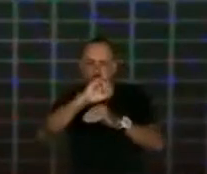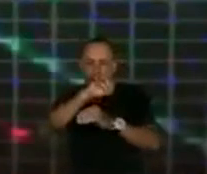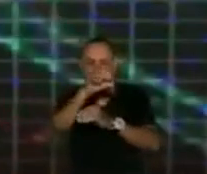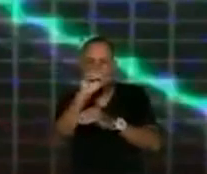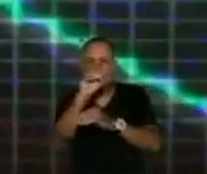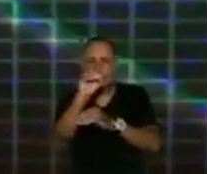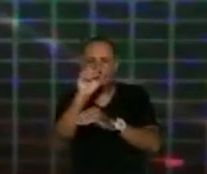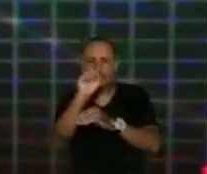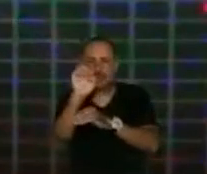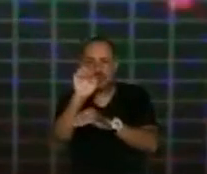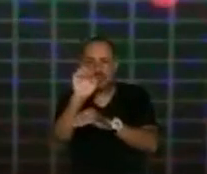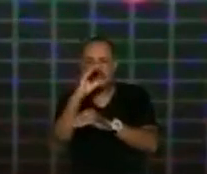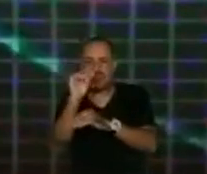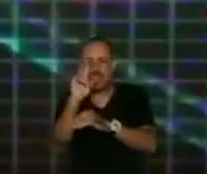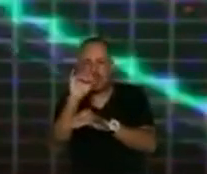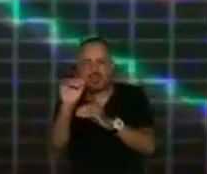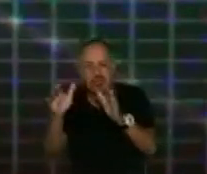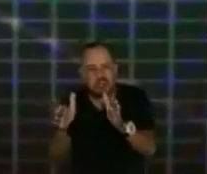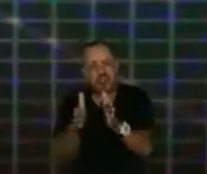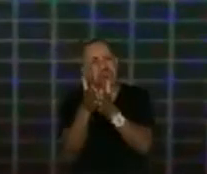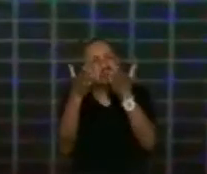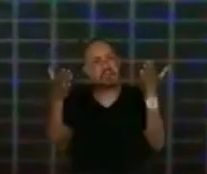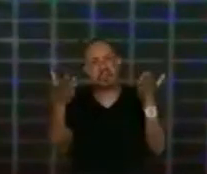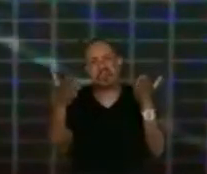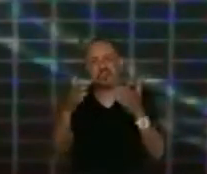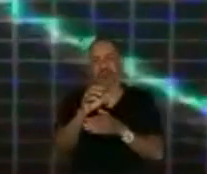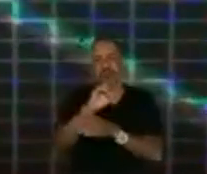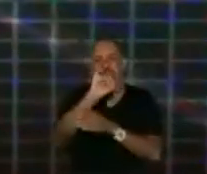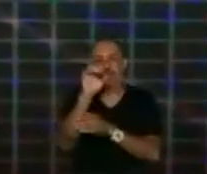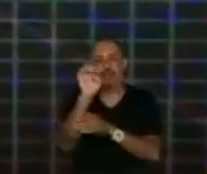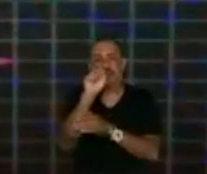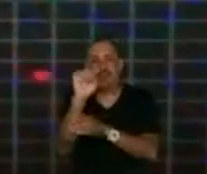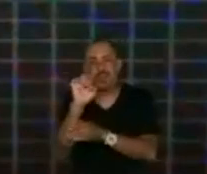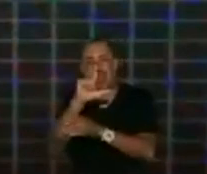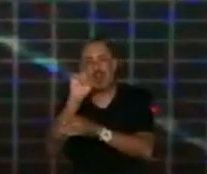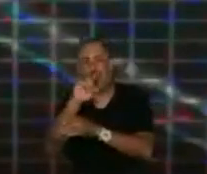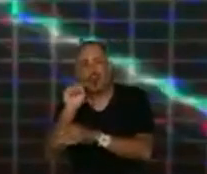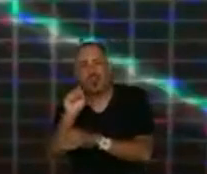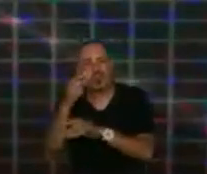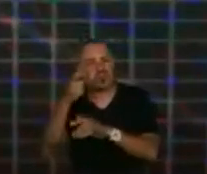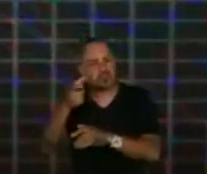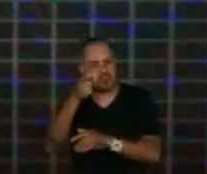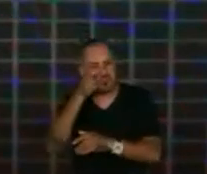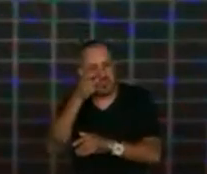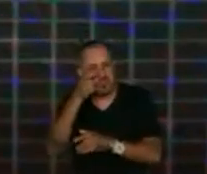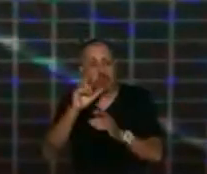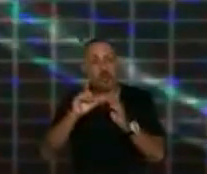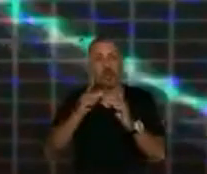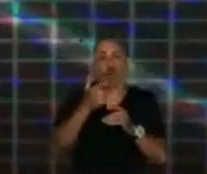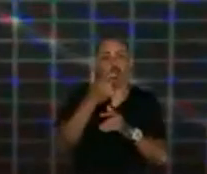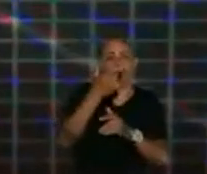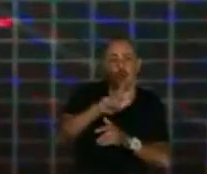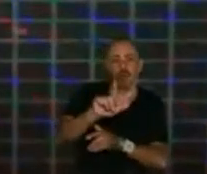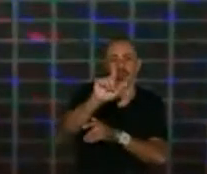fantástico. Sérgio Luiz, interessante. Interessante, interessante. Gabriel mandou cativante,